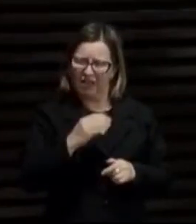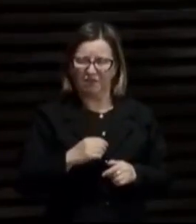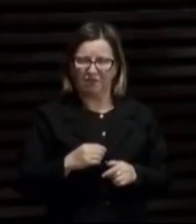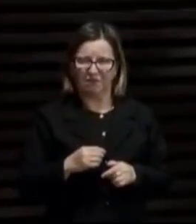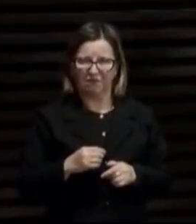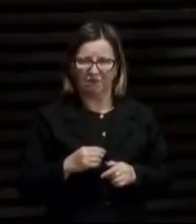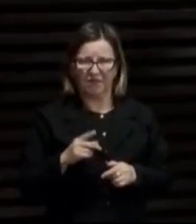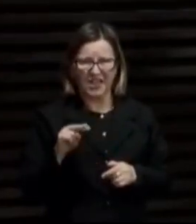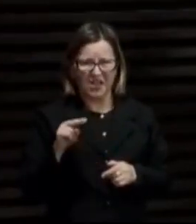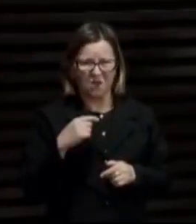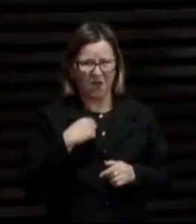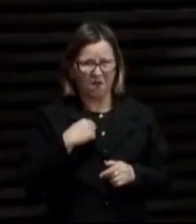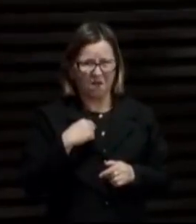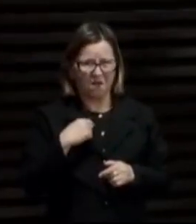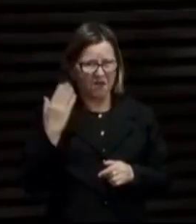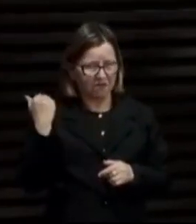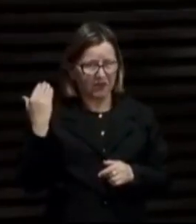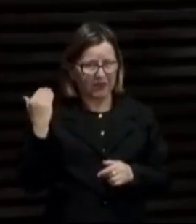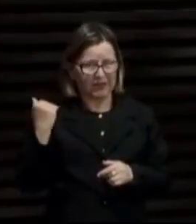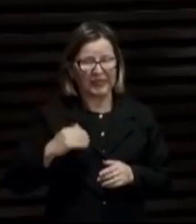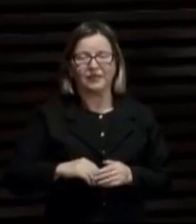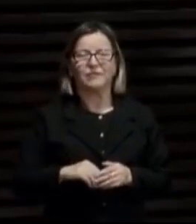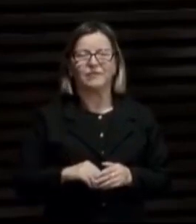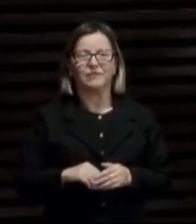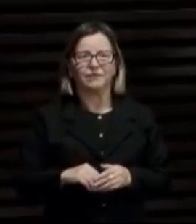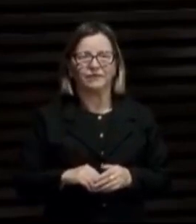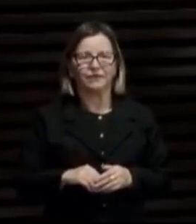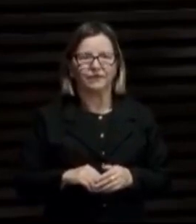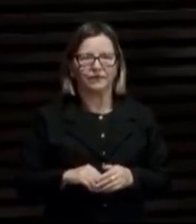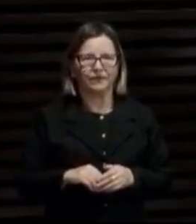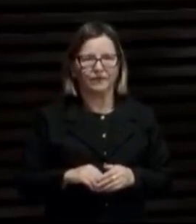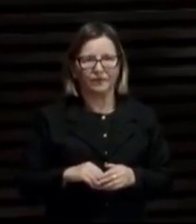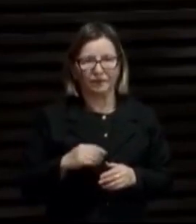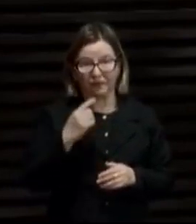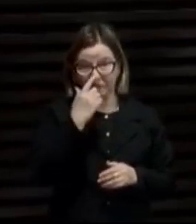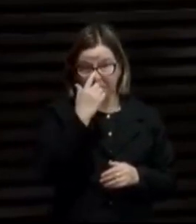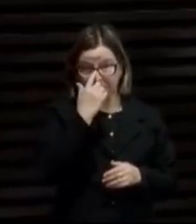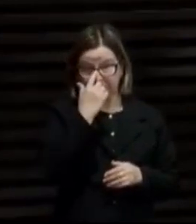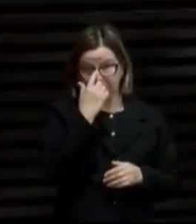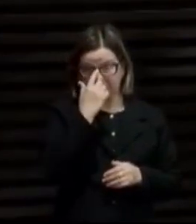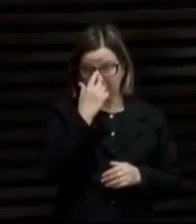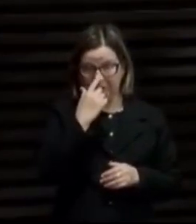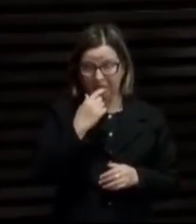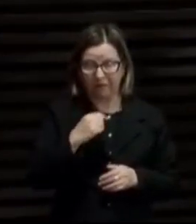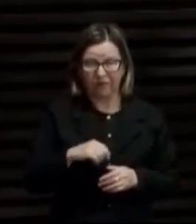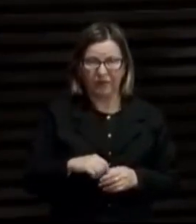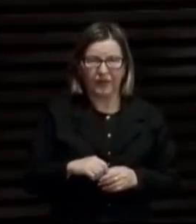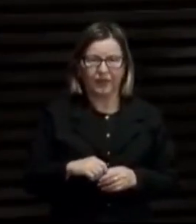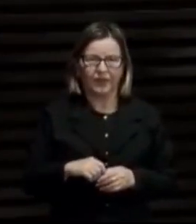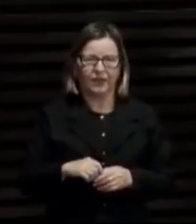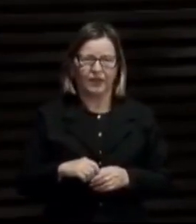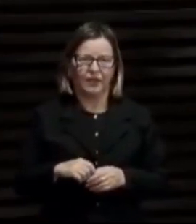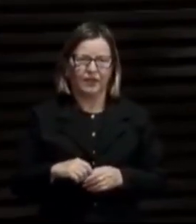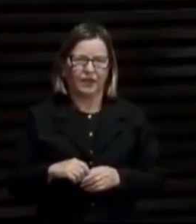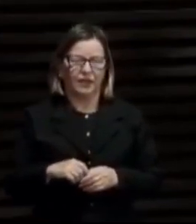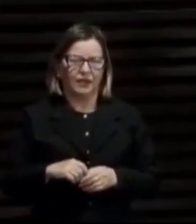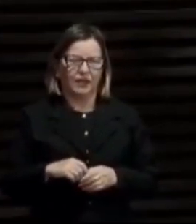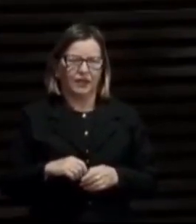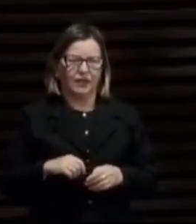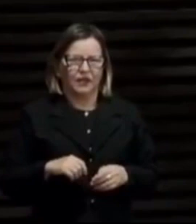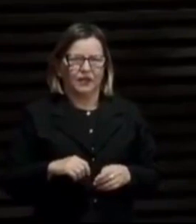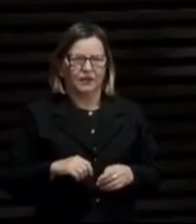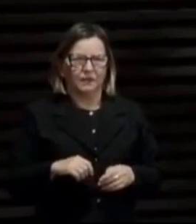podia, por mim, pelo meu irmão, pela minha irmã, de trazer a gente na comunidade, apresentar, colocar nós na